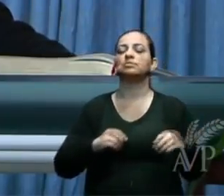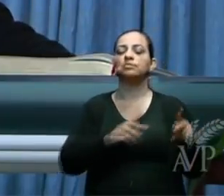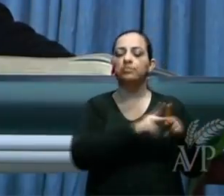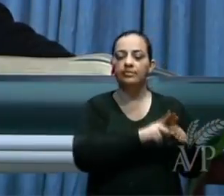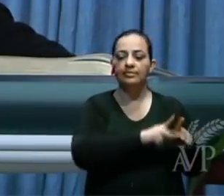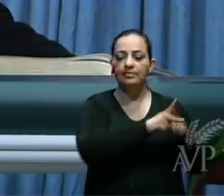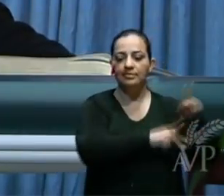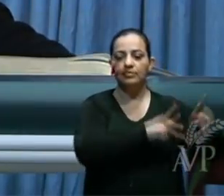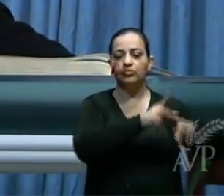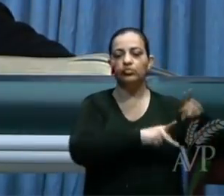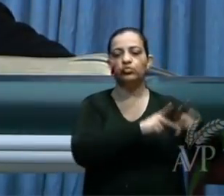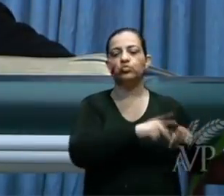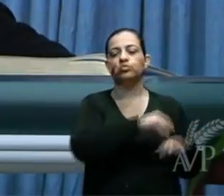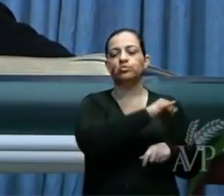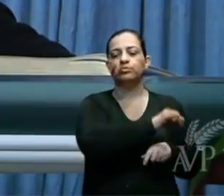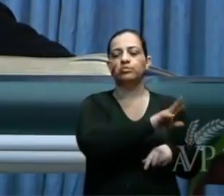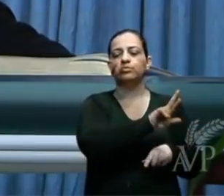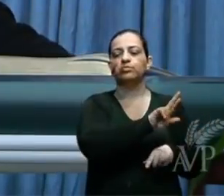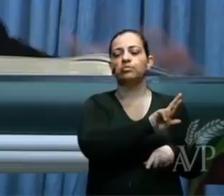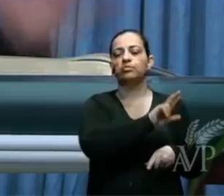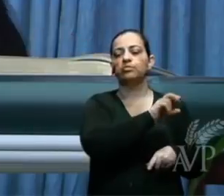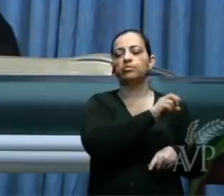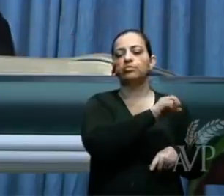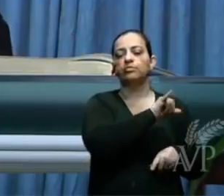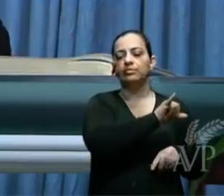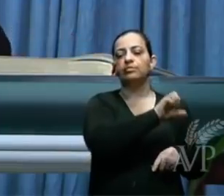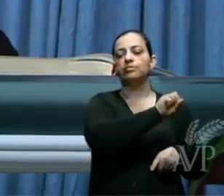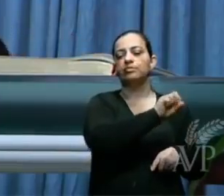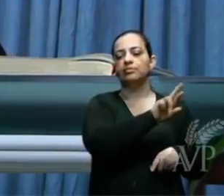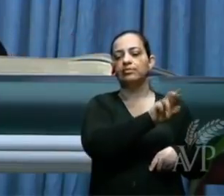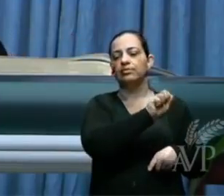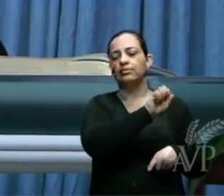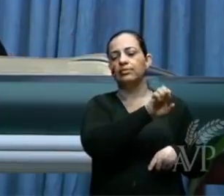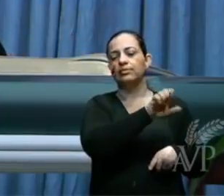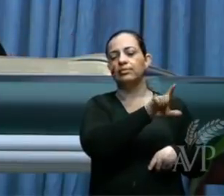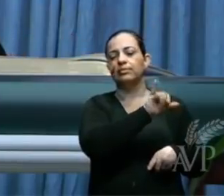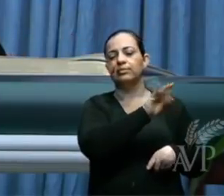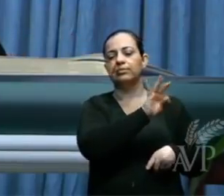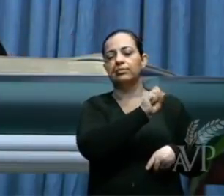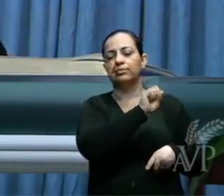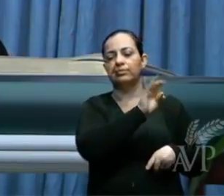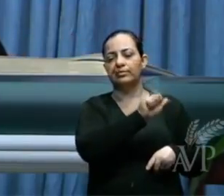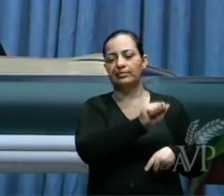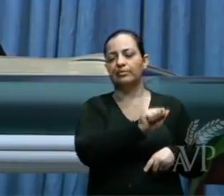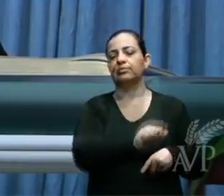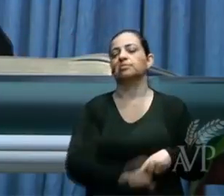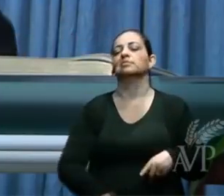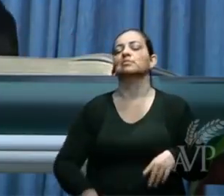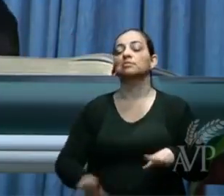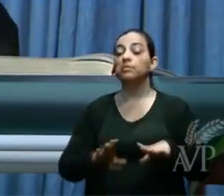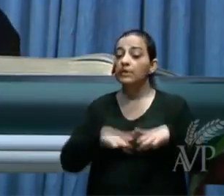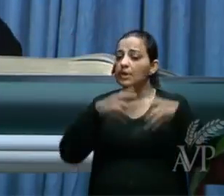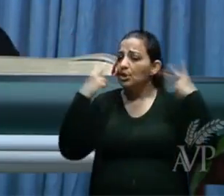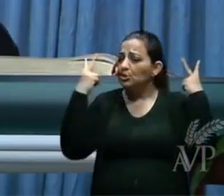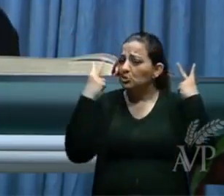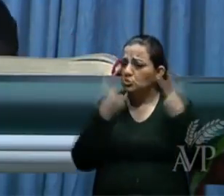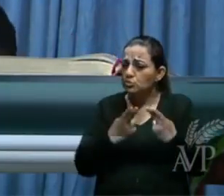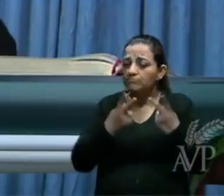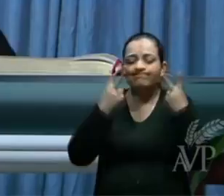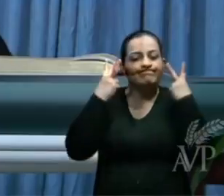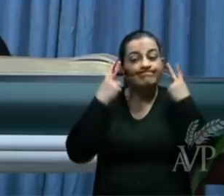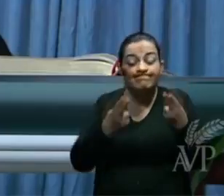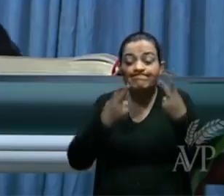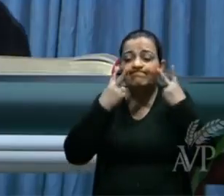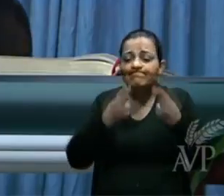israelitas a mesma mensagem que clareia que